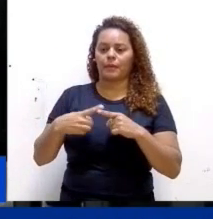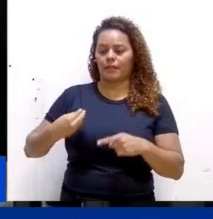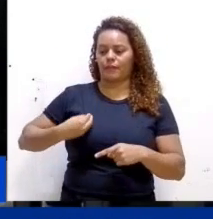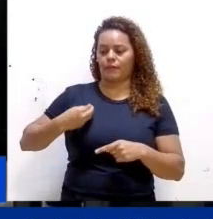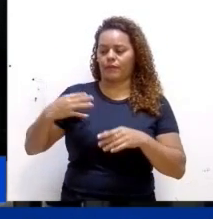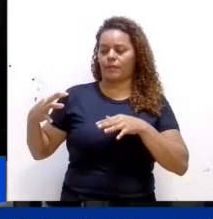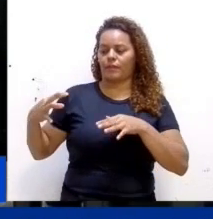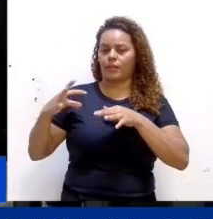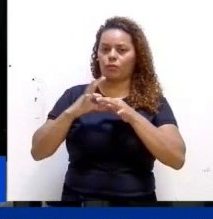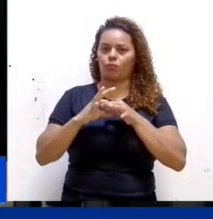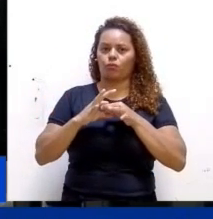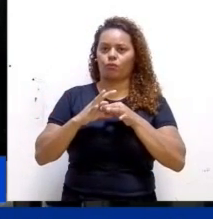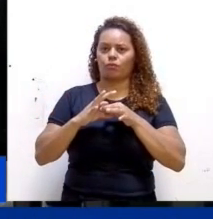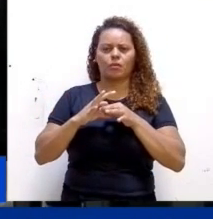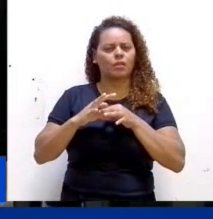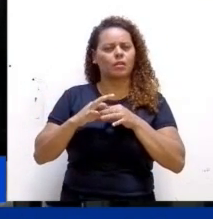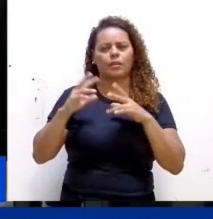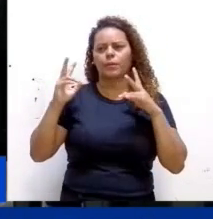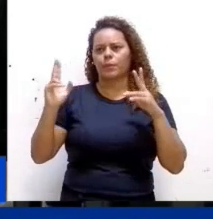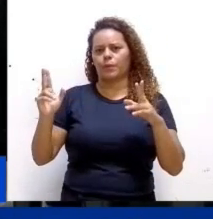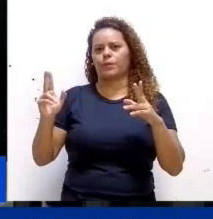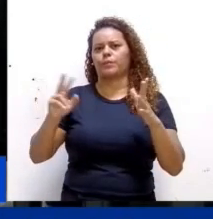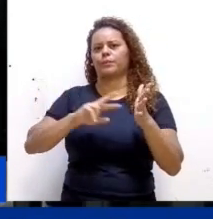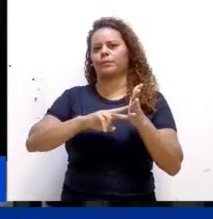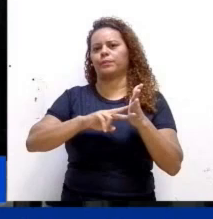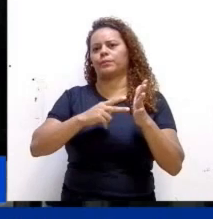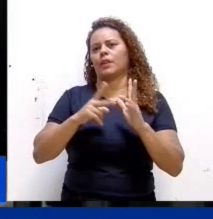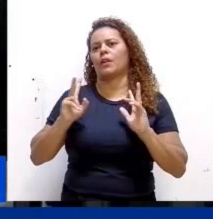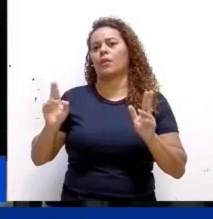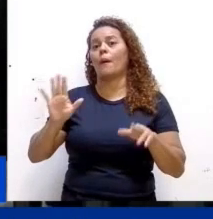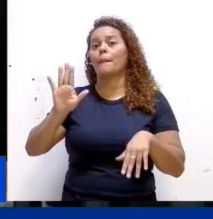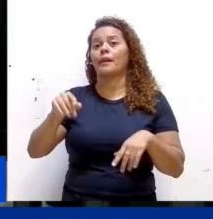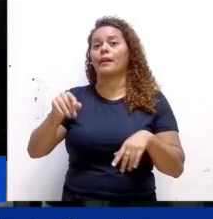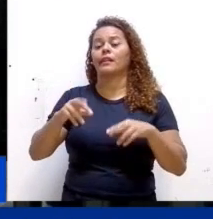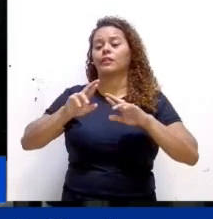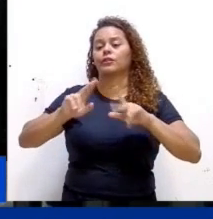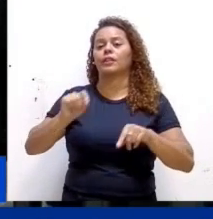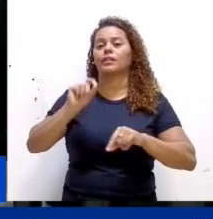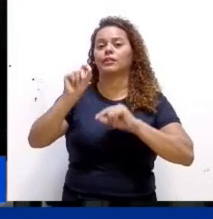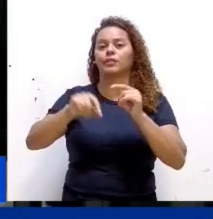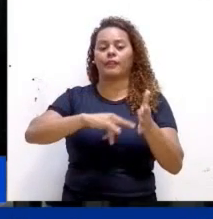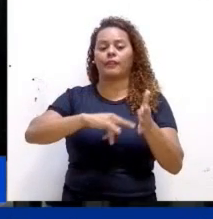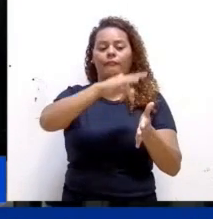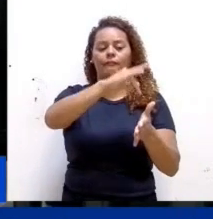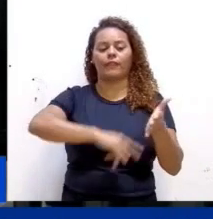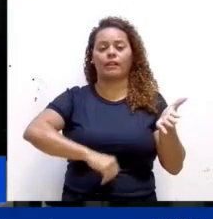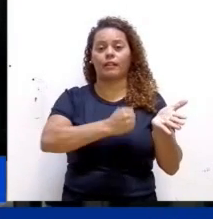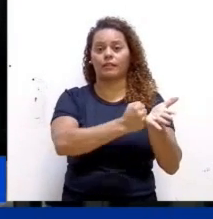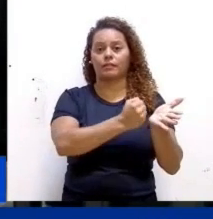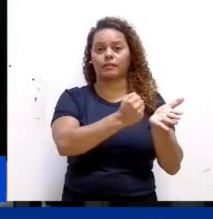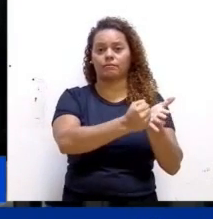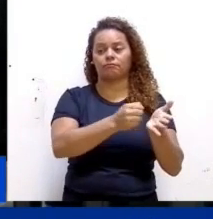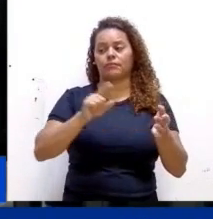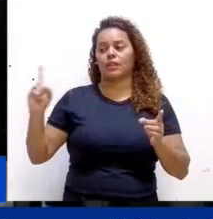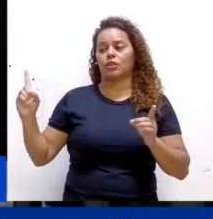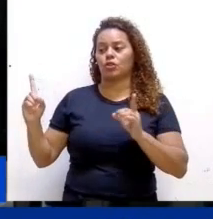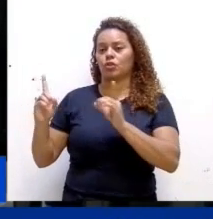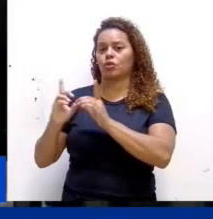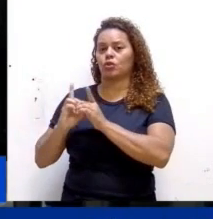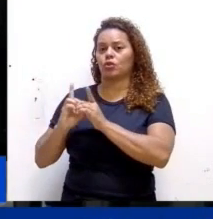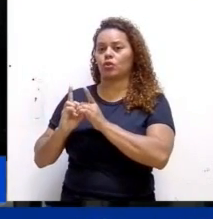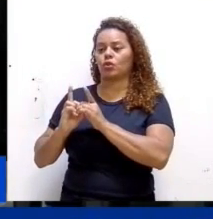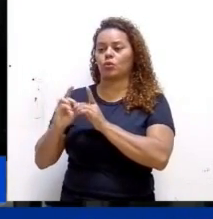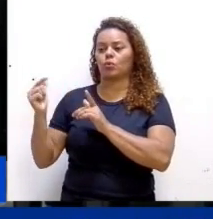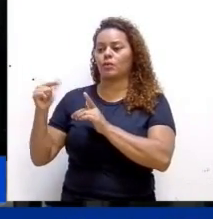Comunhão plena de vida, é a mesma finalidade do casamento, só que são vias diferentes, vias de acesso diferentes. Já?